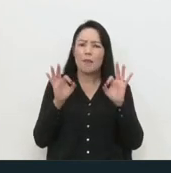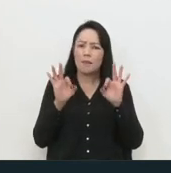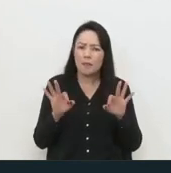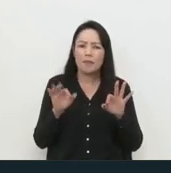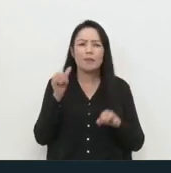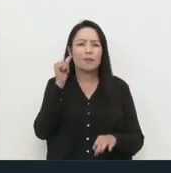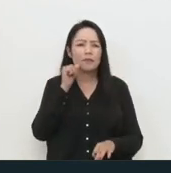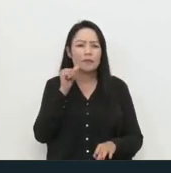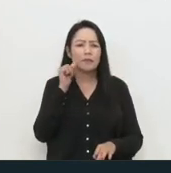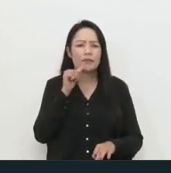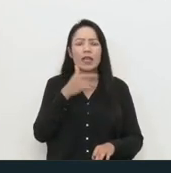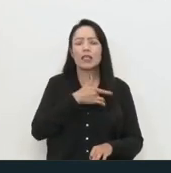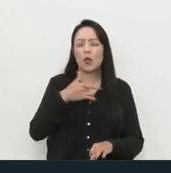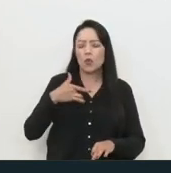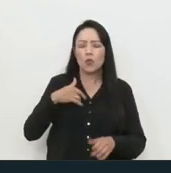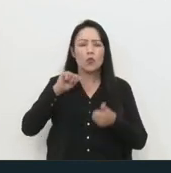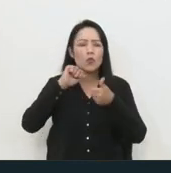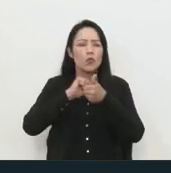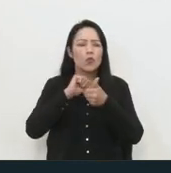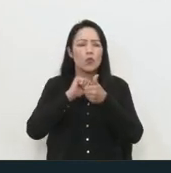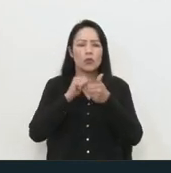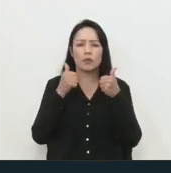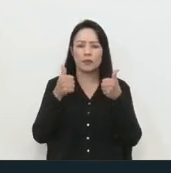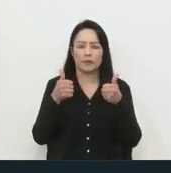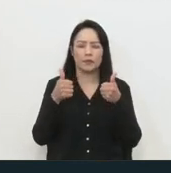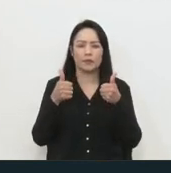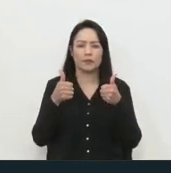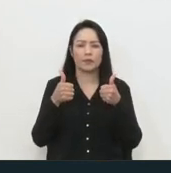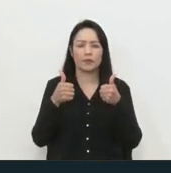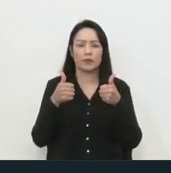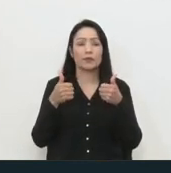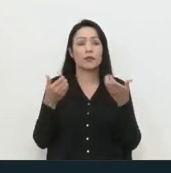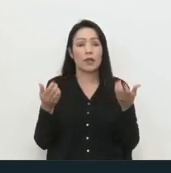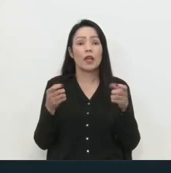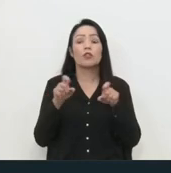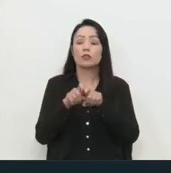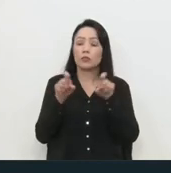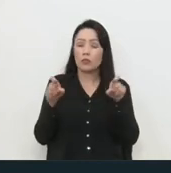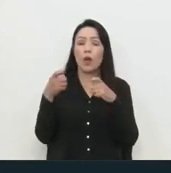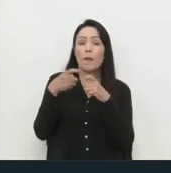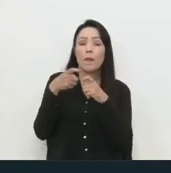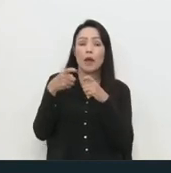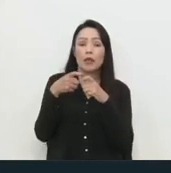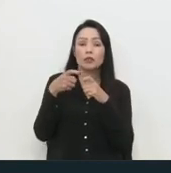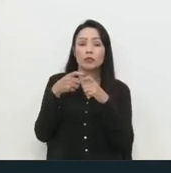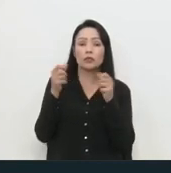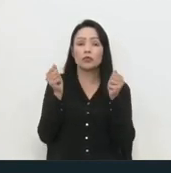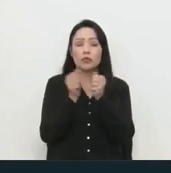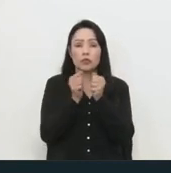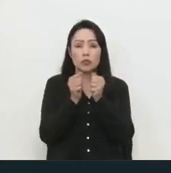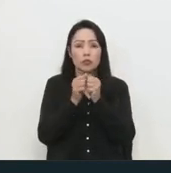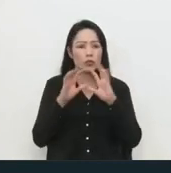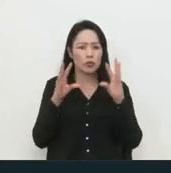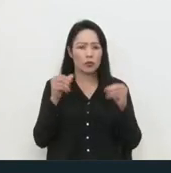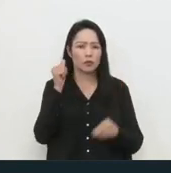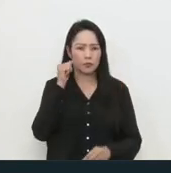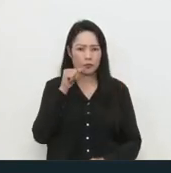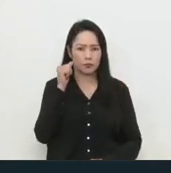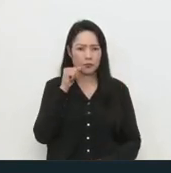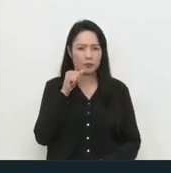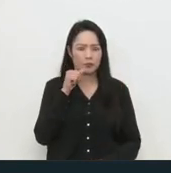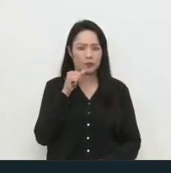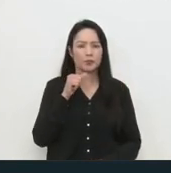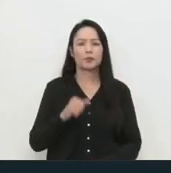uma saúde de qualidade com ginecologista para todas as mulheres e não